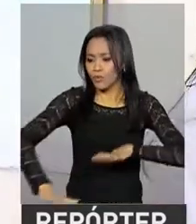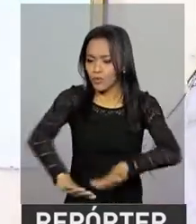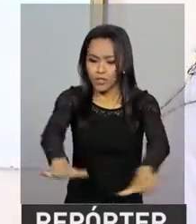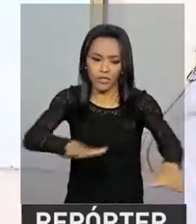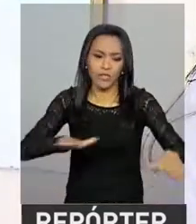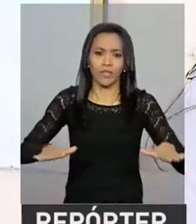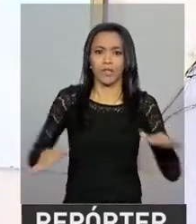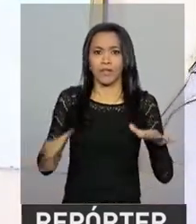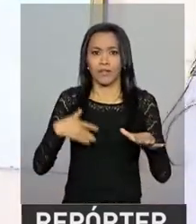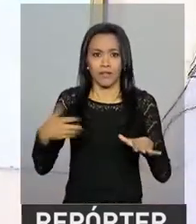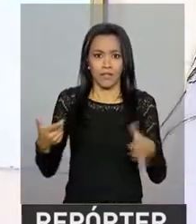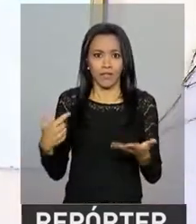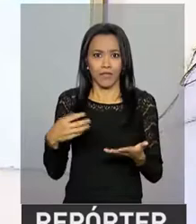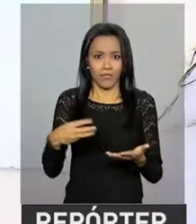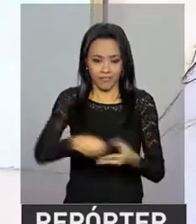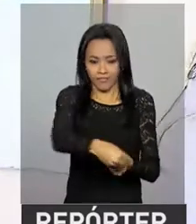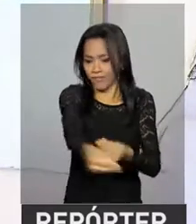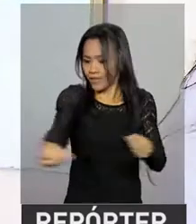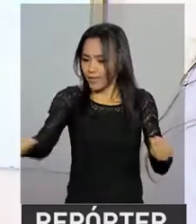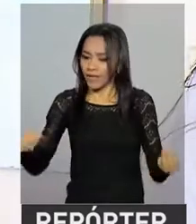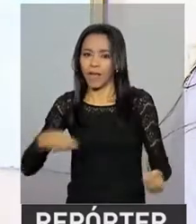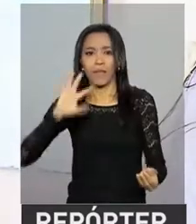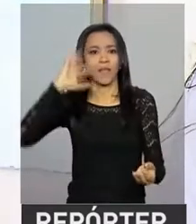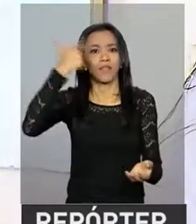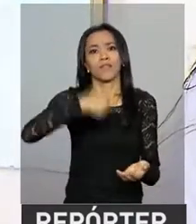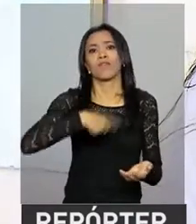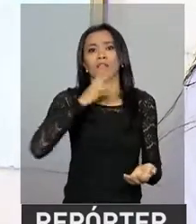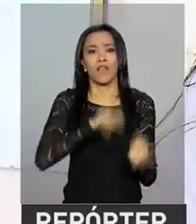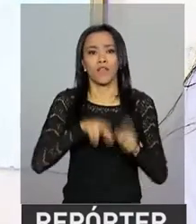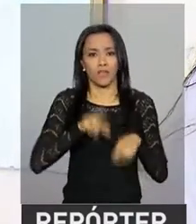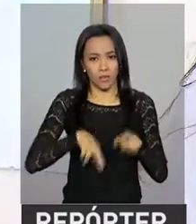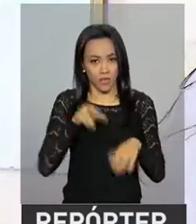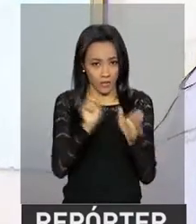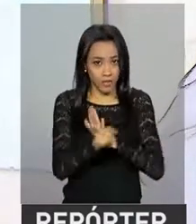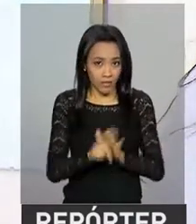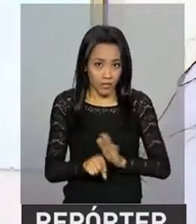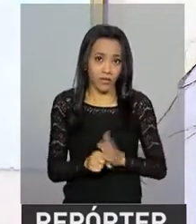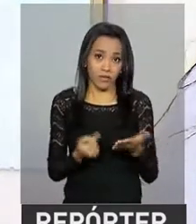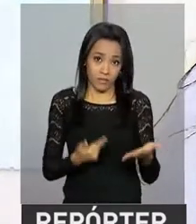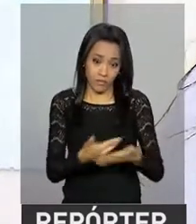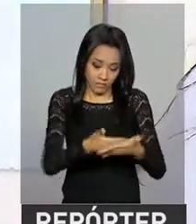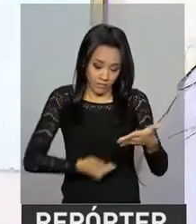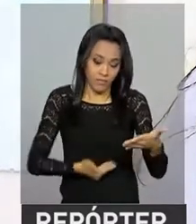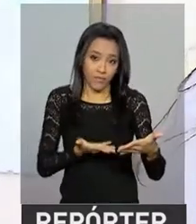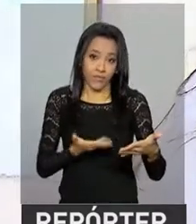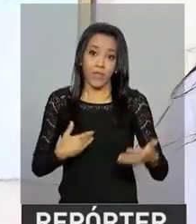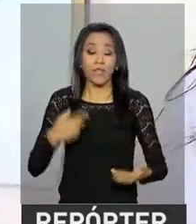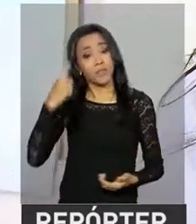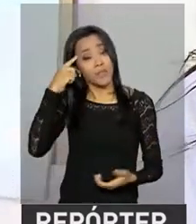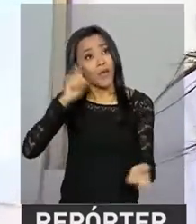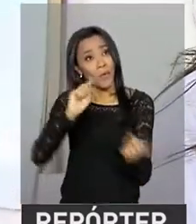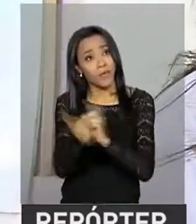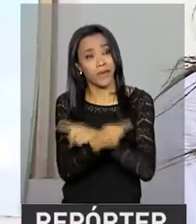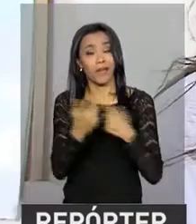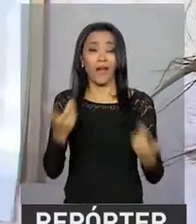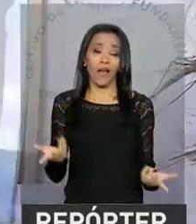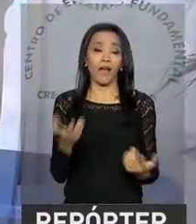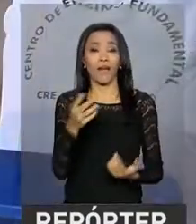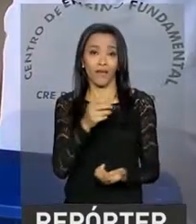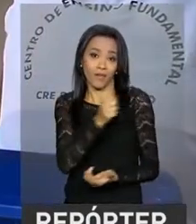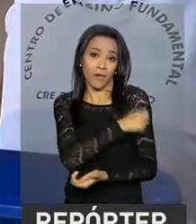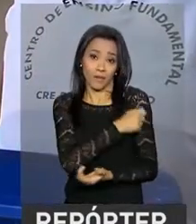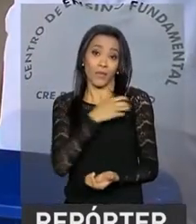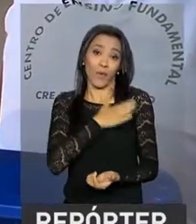e tal, eu tive que entregar lista e pranchetinha para eles poderem resolver os problemas. É ao contrário do que se pensa, né? Porque a gente acredita que o aluno gosta de